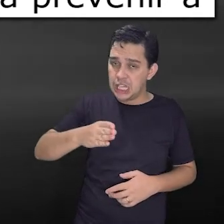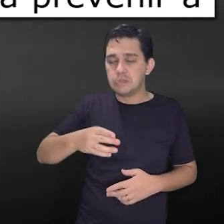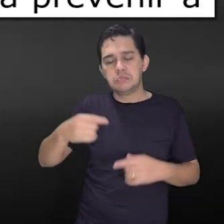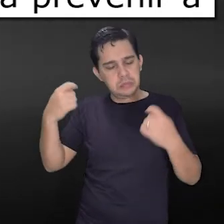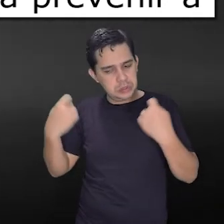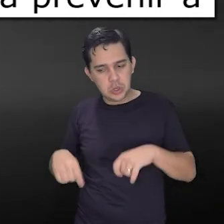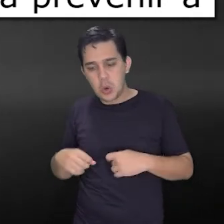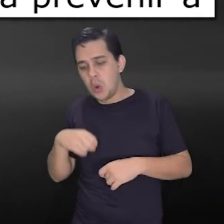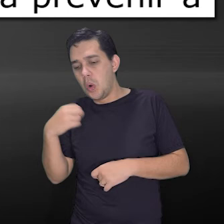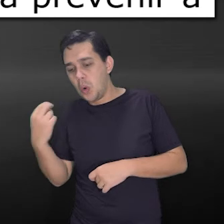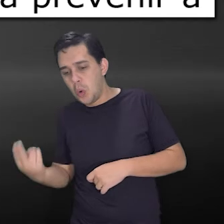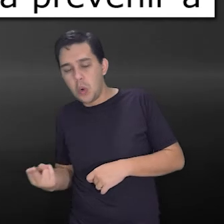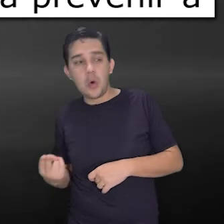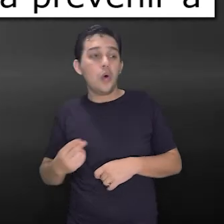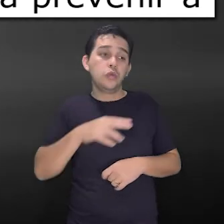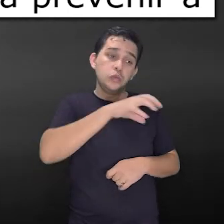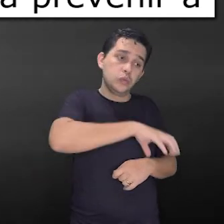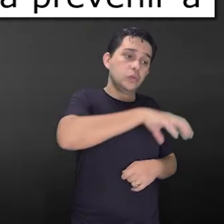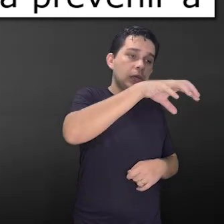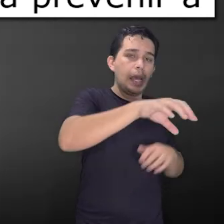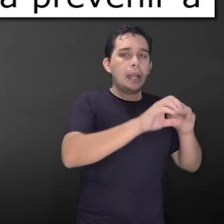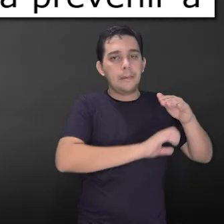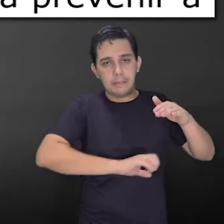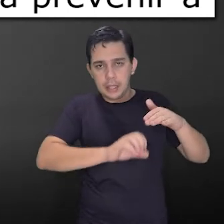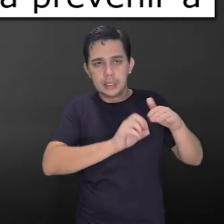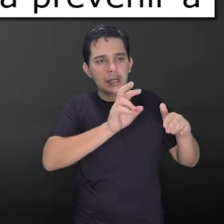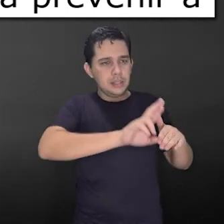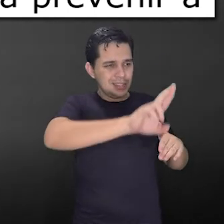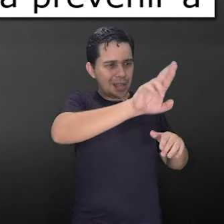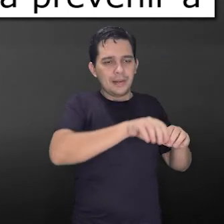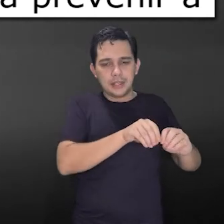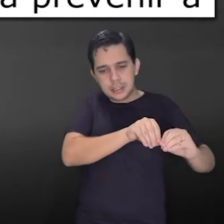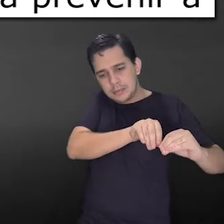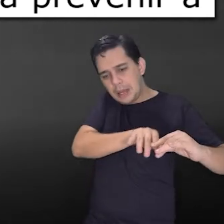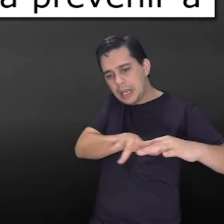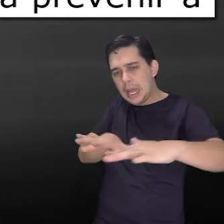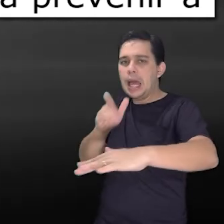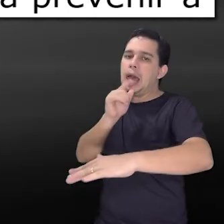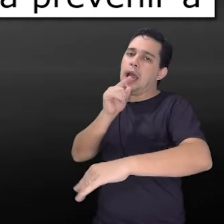direta ou, como nesse caso, através das concessionárias. Então, o